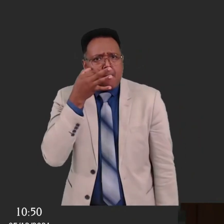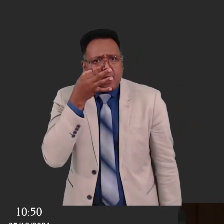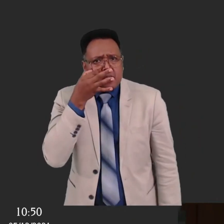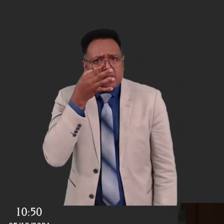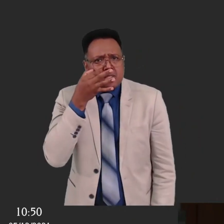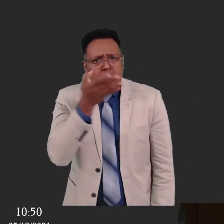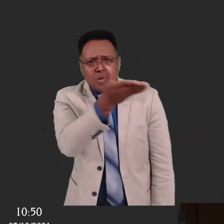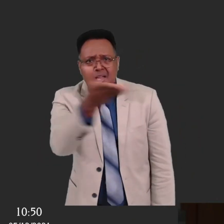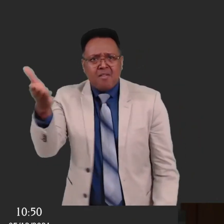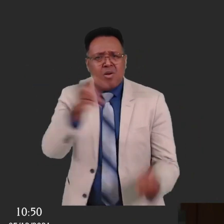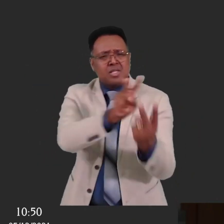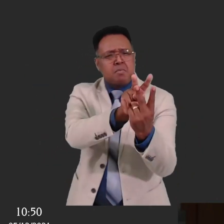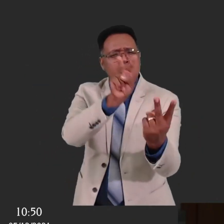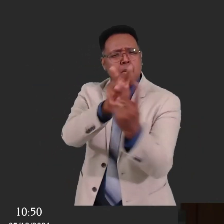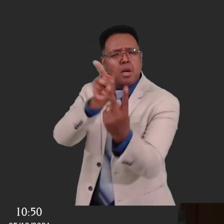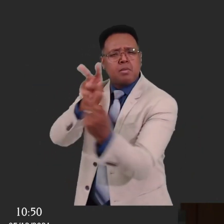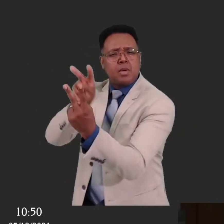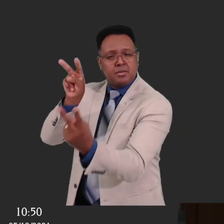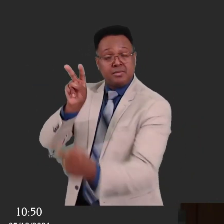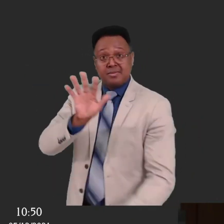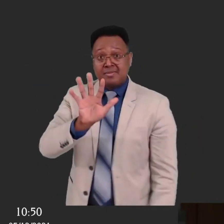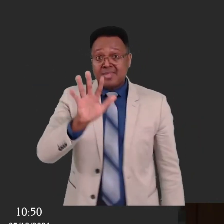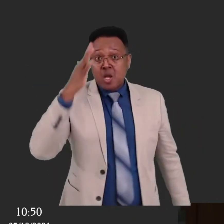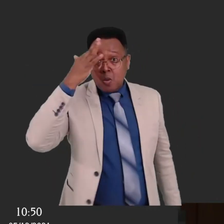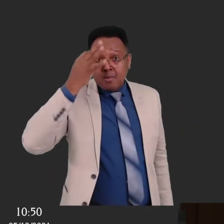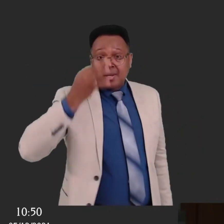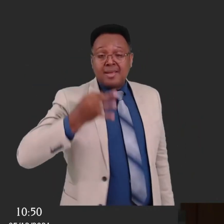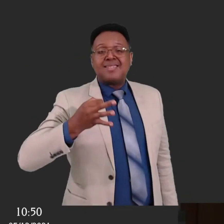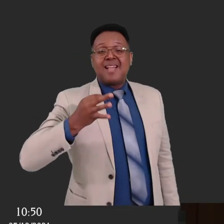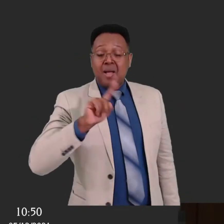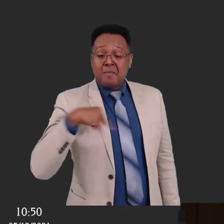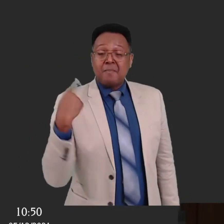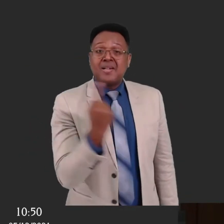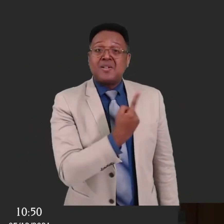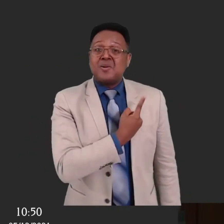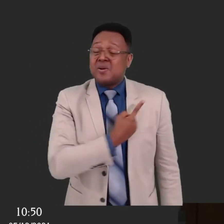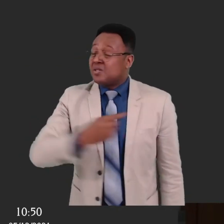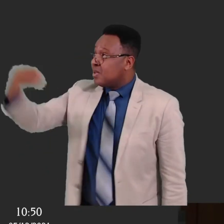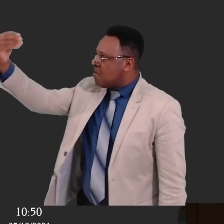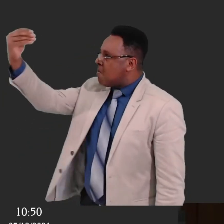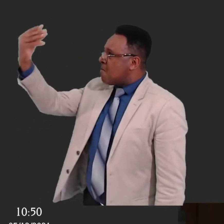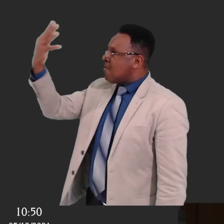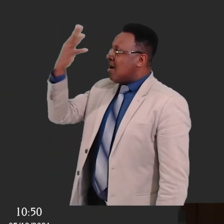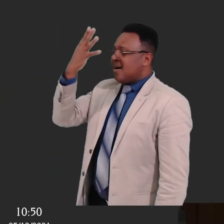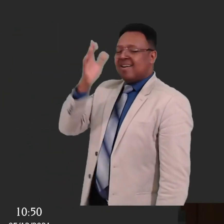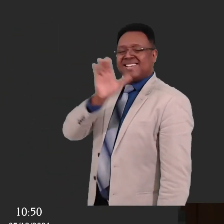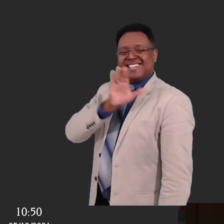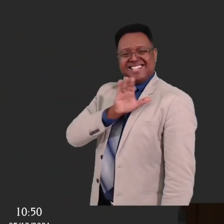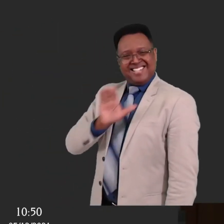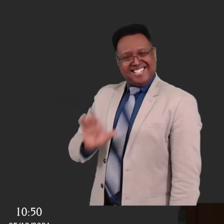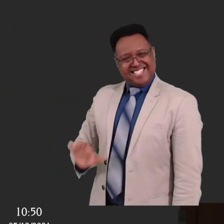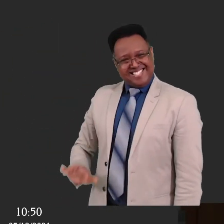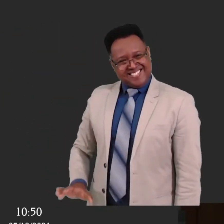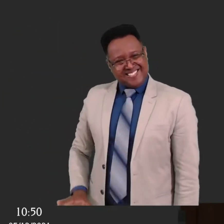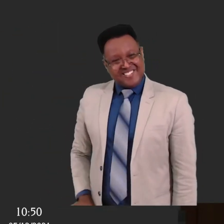por aí, saibamos que para nós foi revelado este mistério que é Cristo. E estamos aqui para